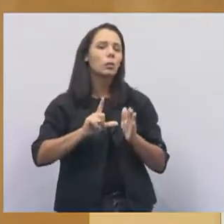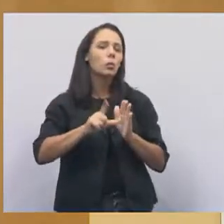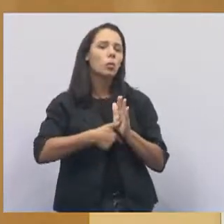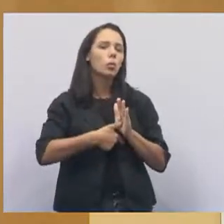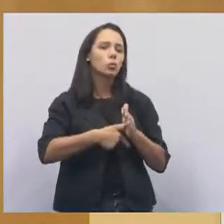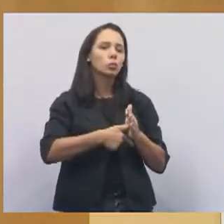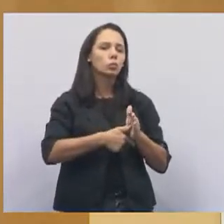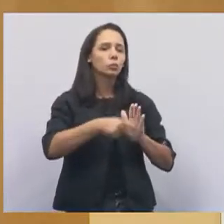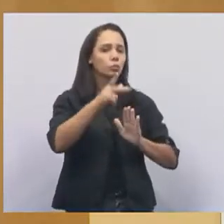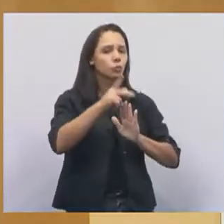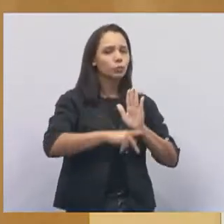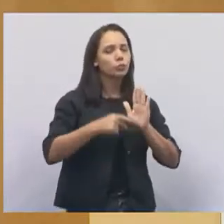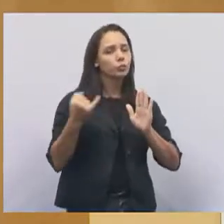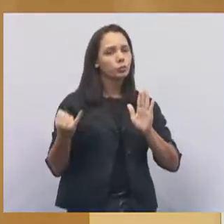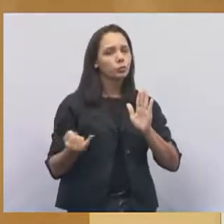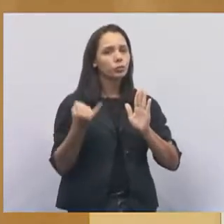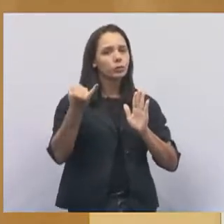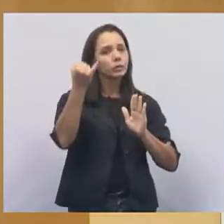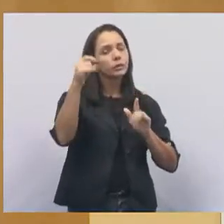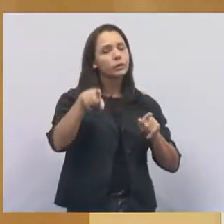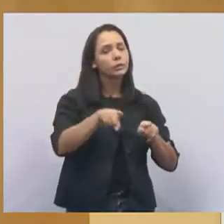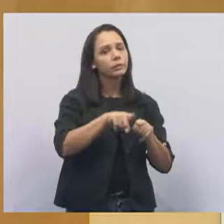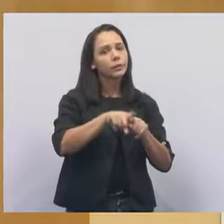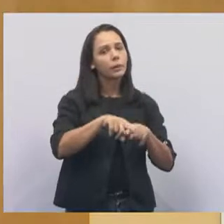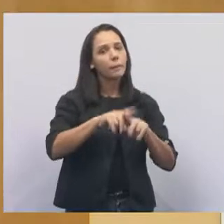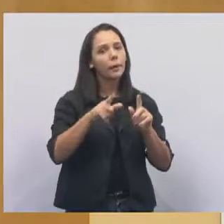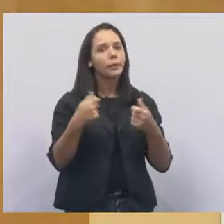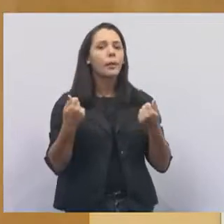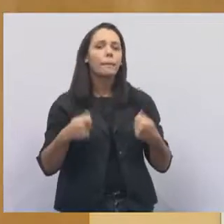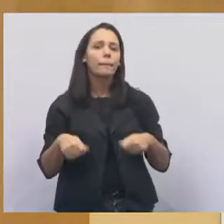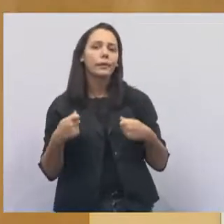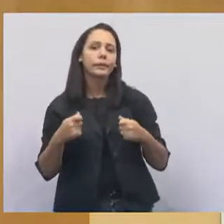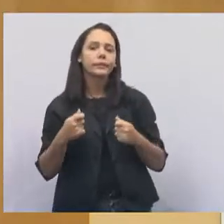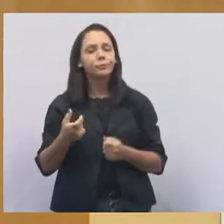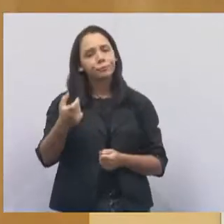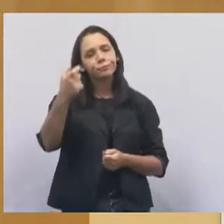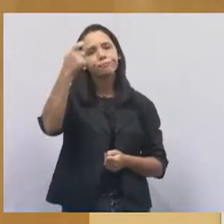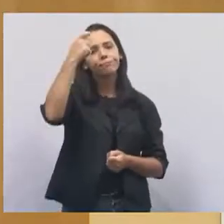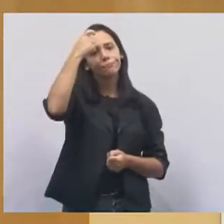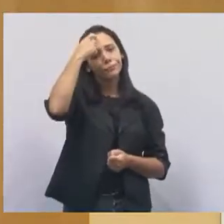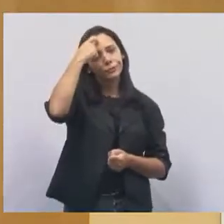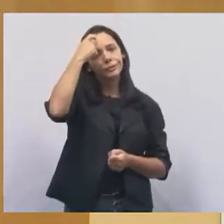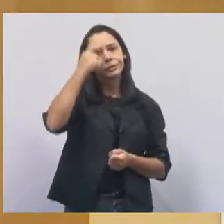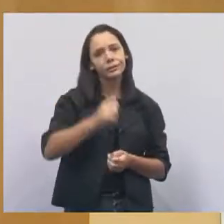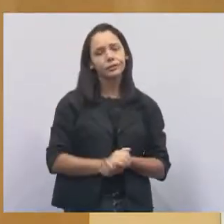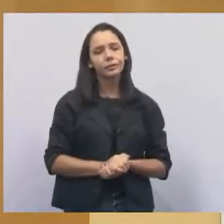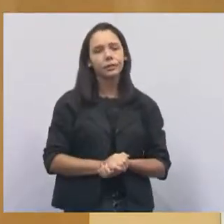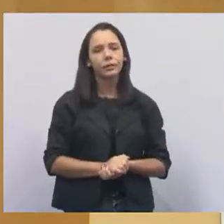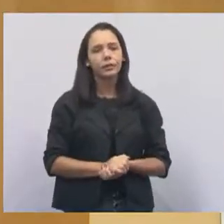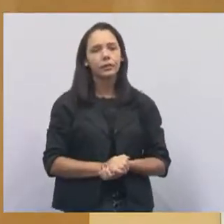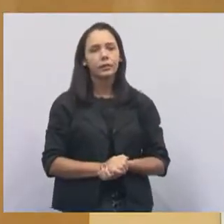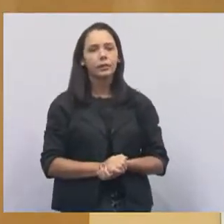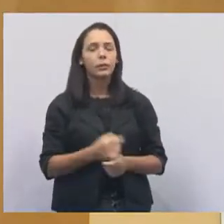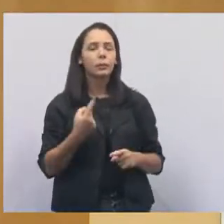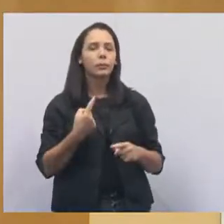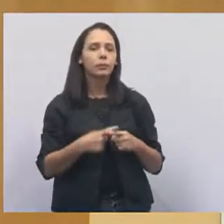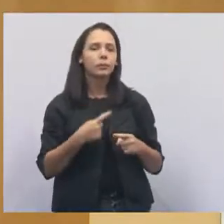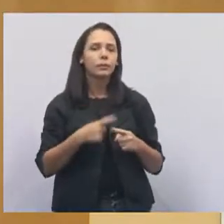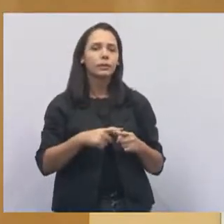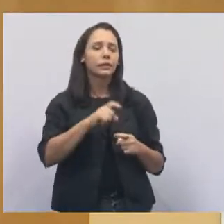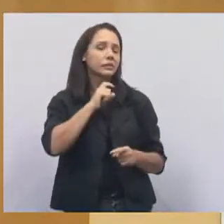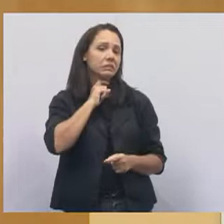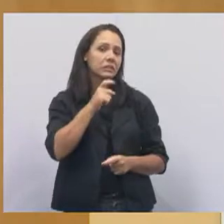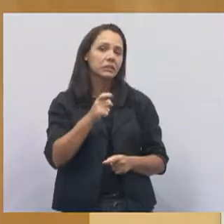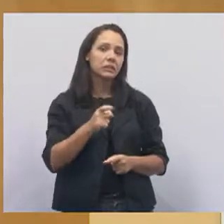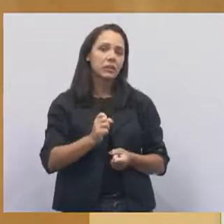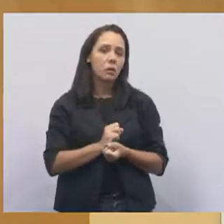conscientização das pessoas que já deveriam nascer sabendo porque isso também ao respeito ao próximo porque ninguém é obrigado a respirar né a fumaça que